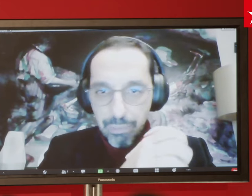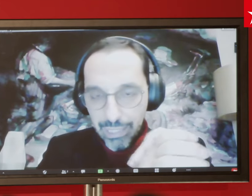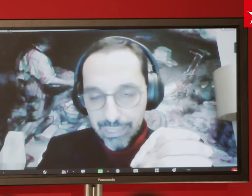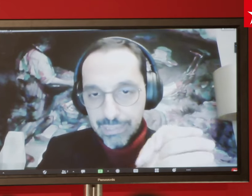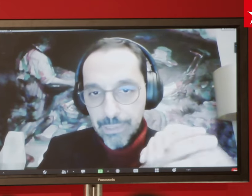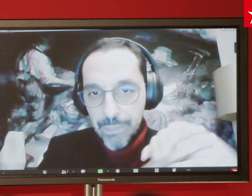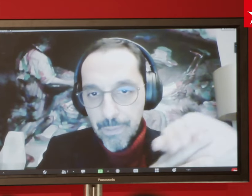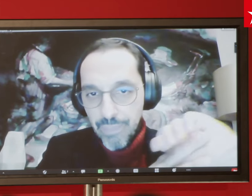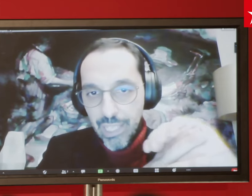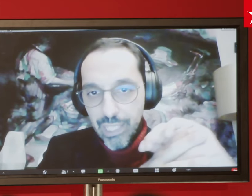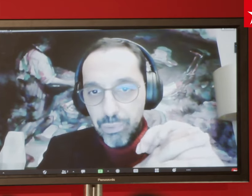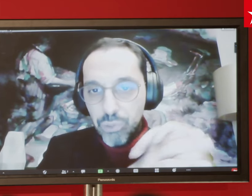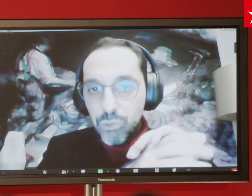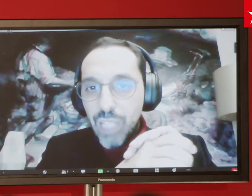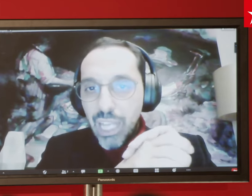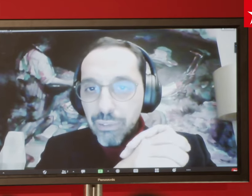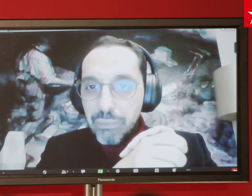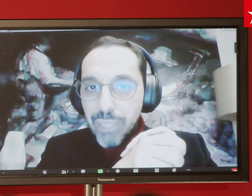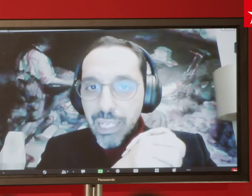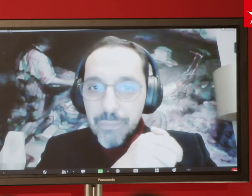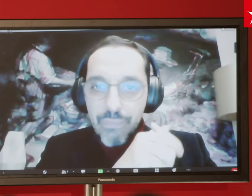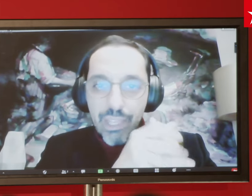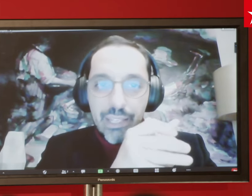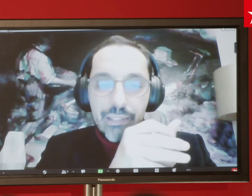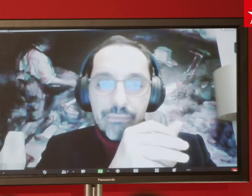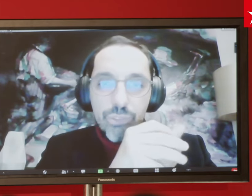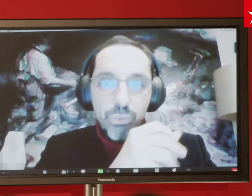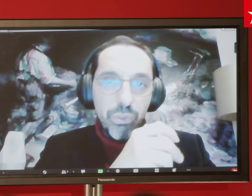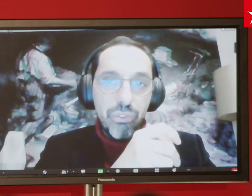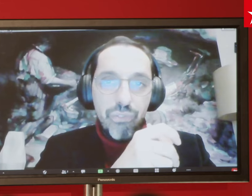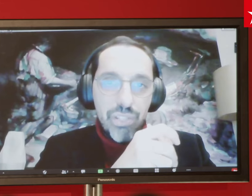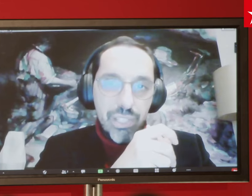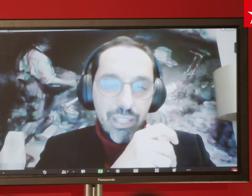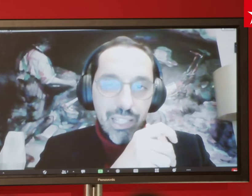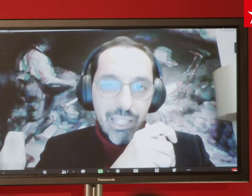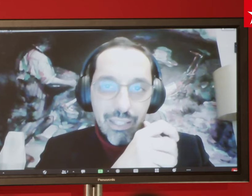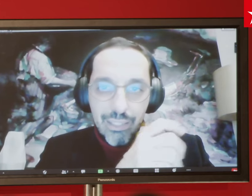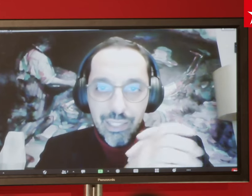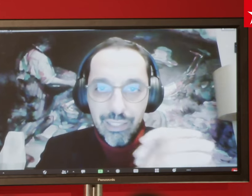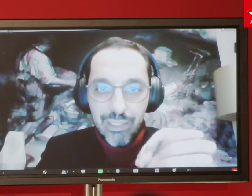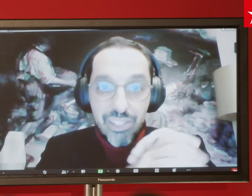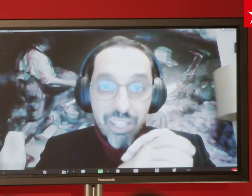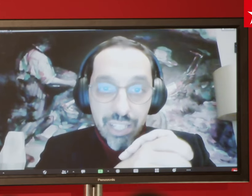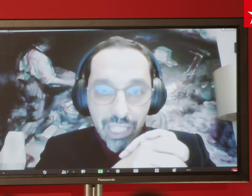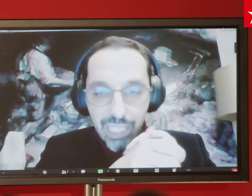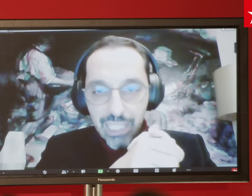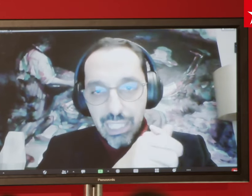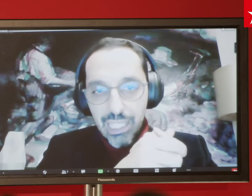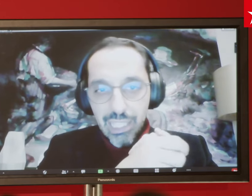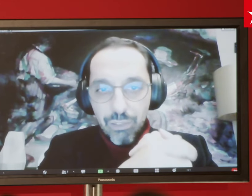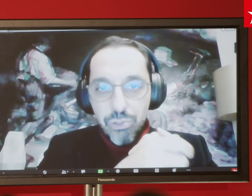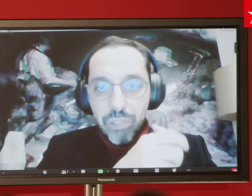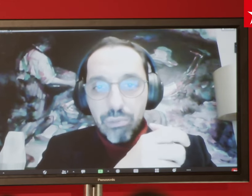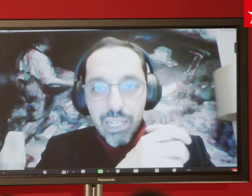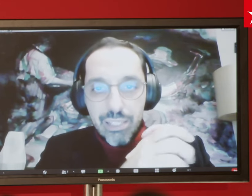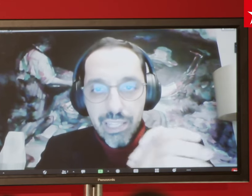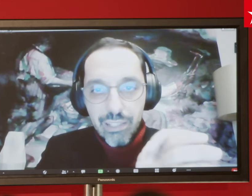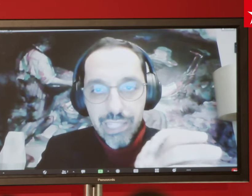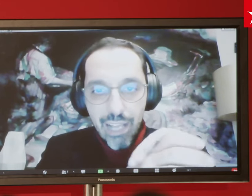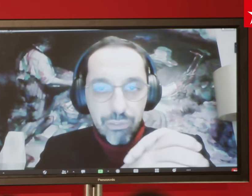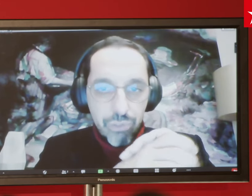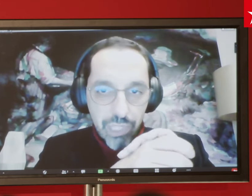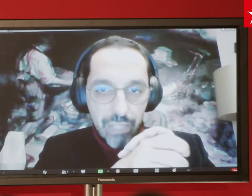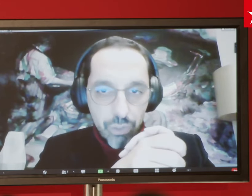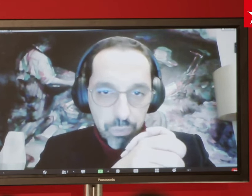ter sido deixada de parte. Por outro lado, também, de um ponto de vista da logística, os titulares